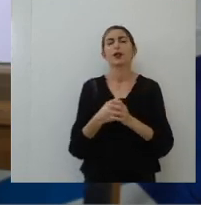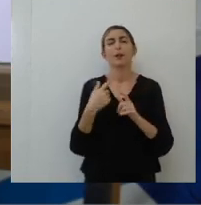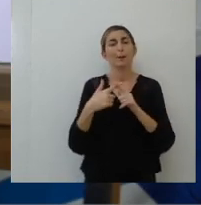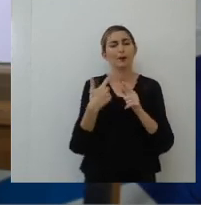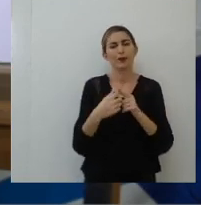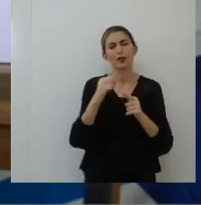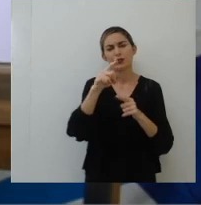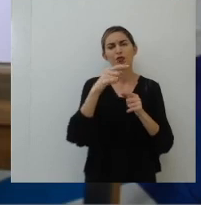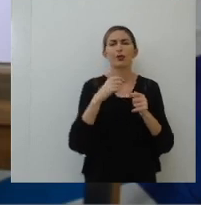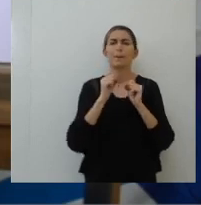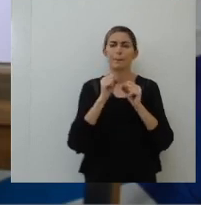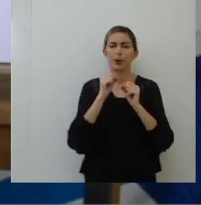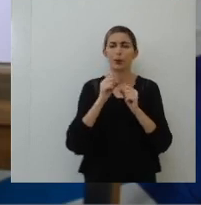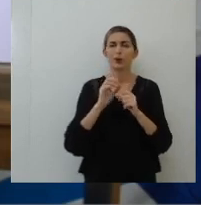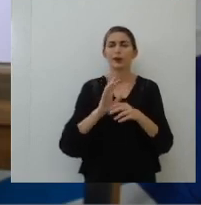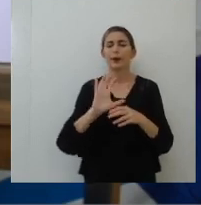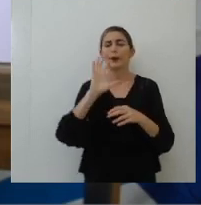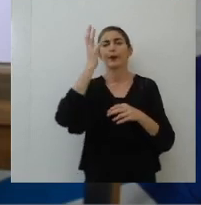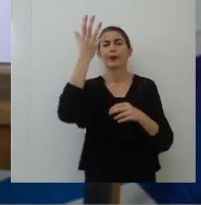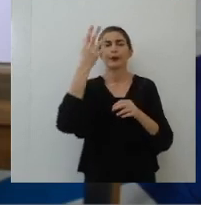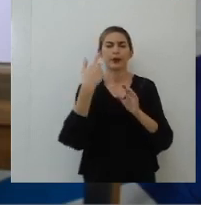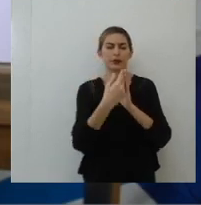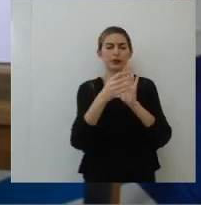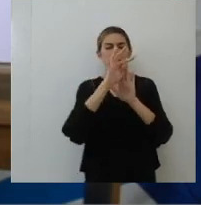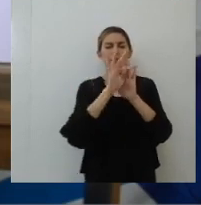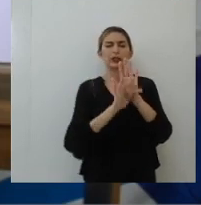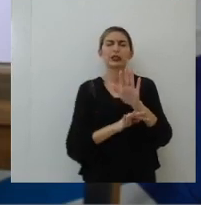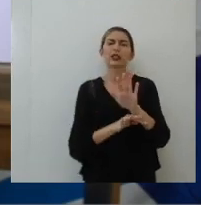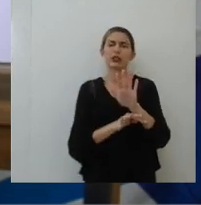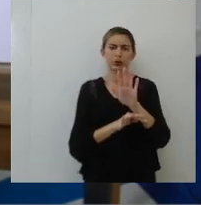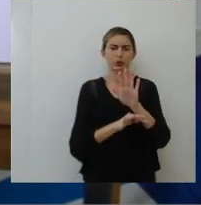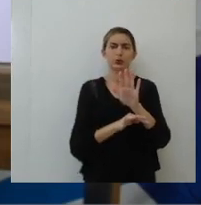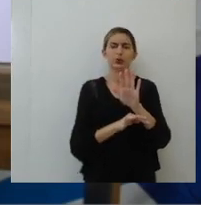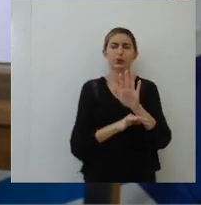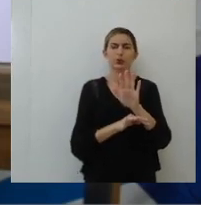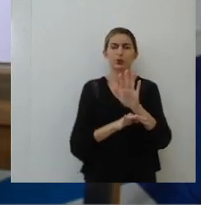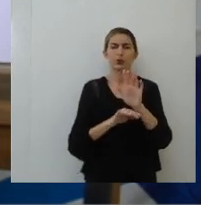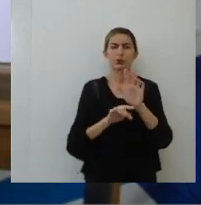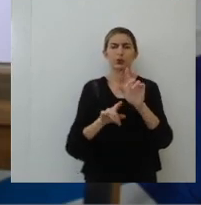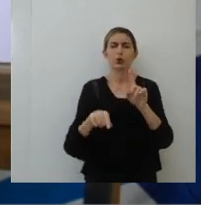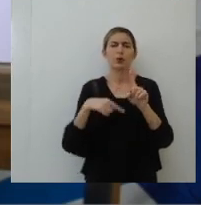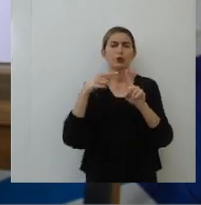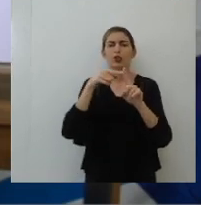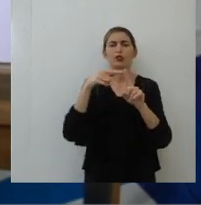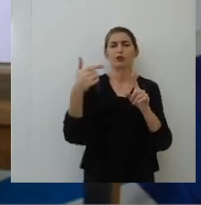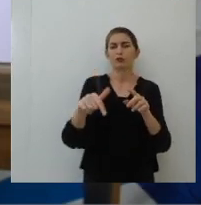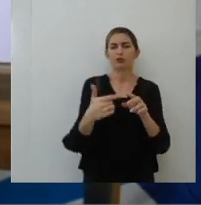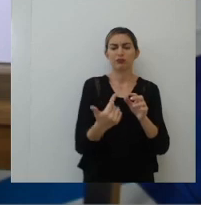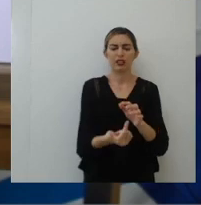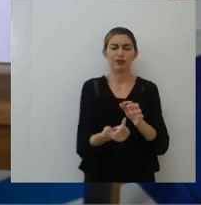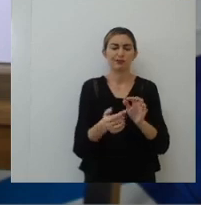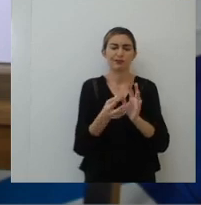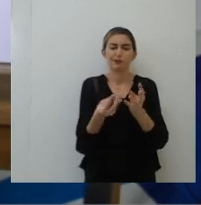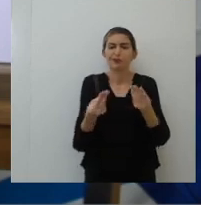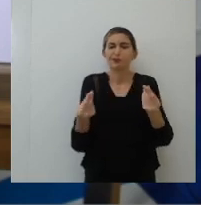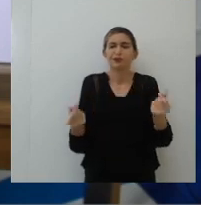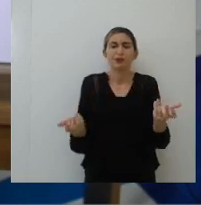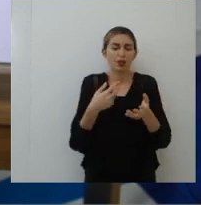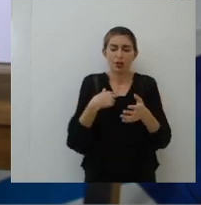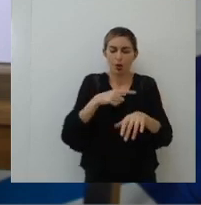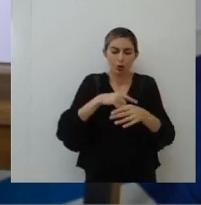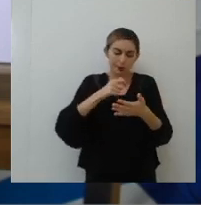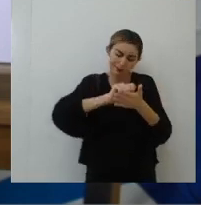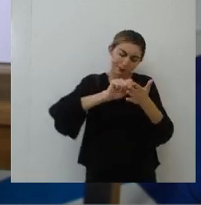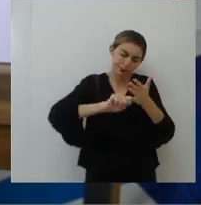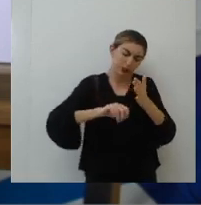Porque assim você corre o risco de atribuir ao teu texto uma certa subjetividade. E aí na hora da correção, o leitor, o